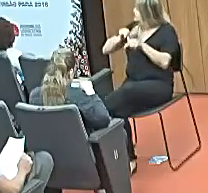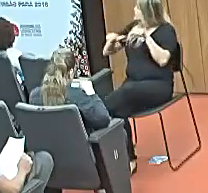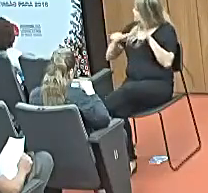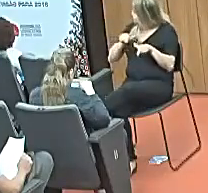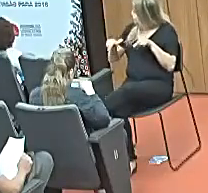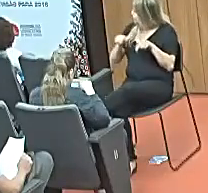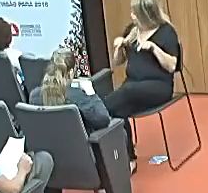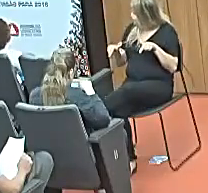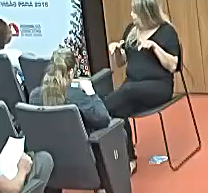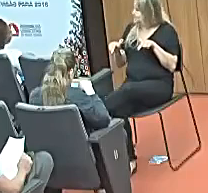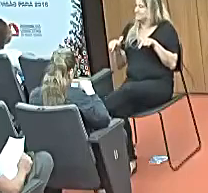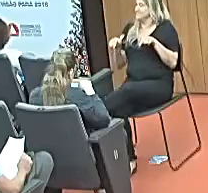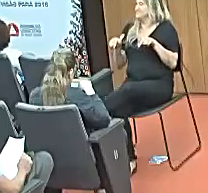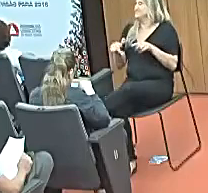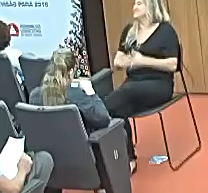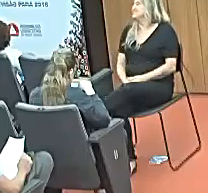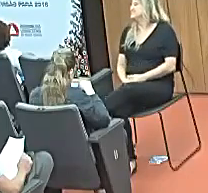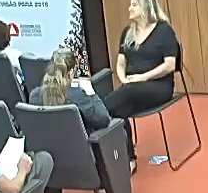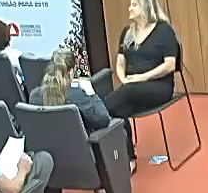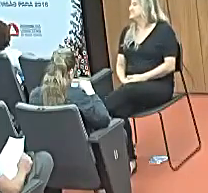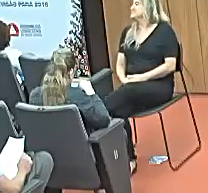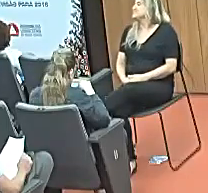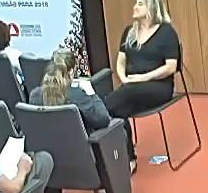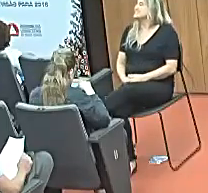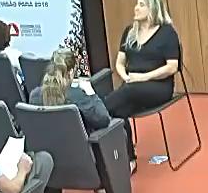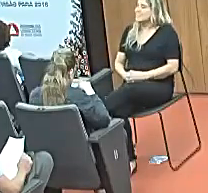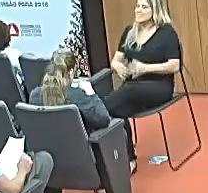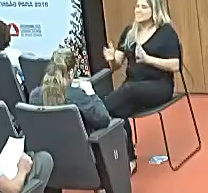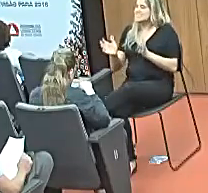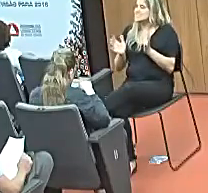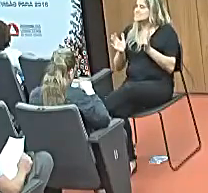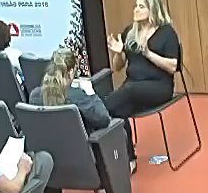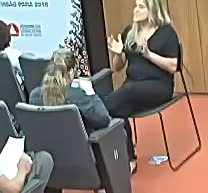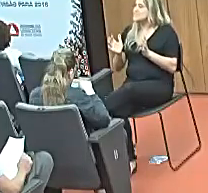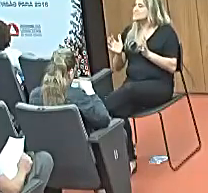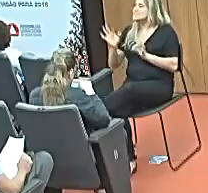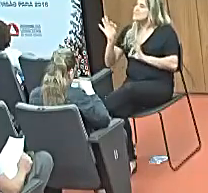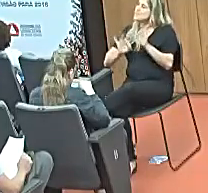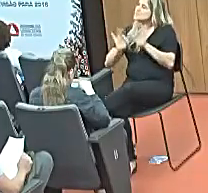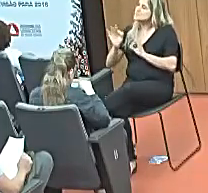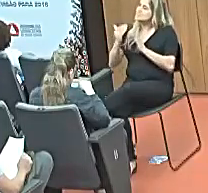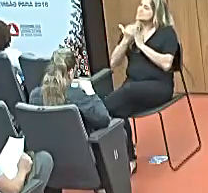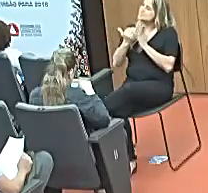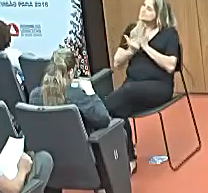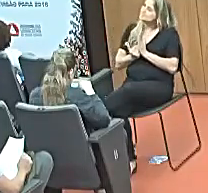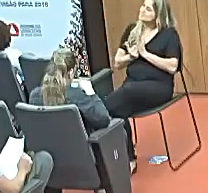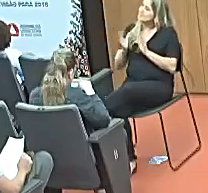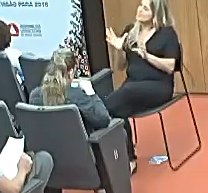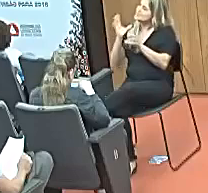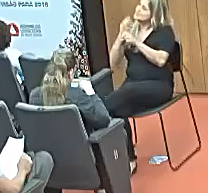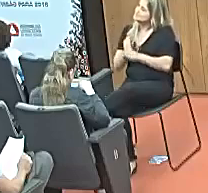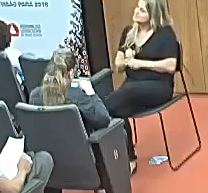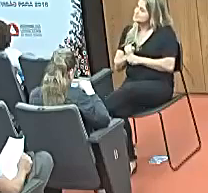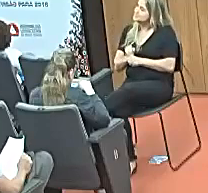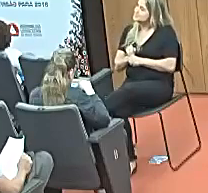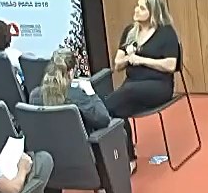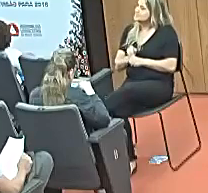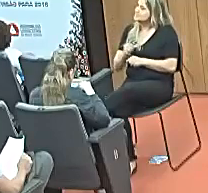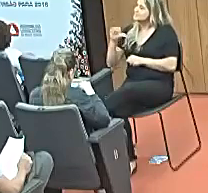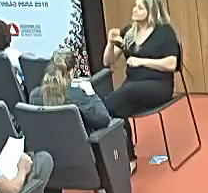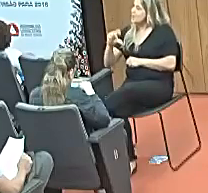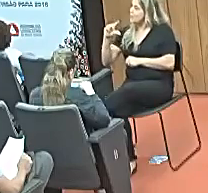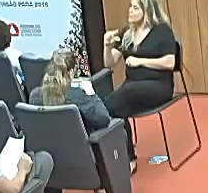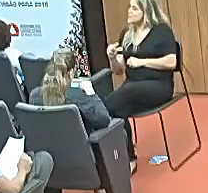nela que foi elaborada essa ação foi vista que o número de profissionais que seriam capacitados seria insuficiente para atender todos os municípios